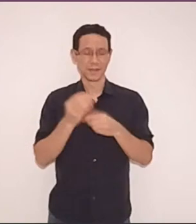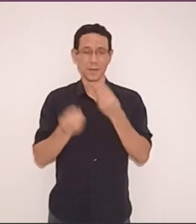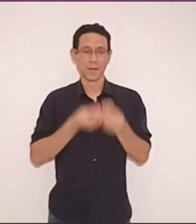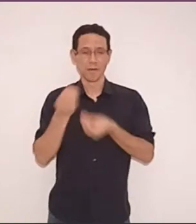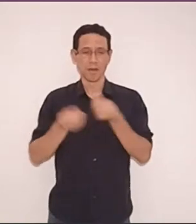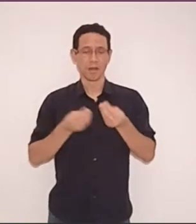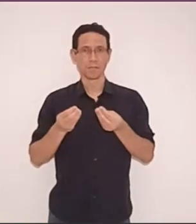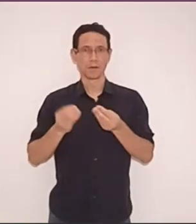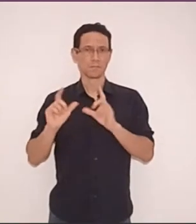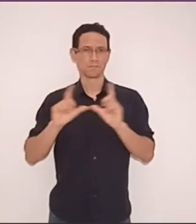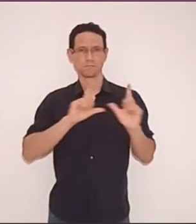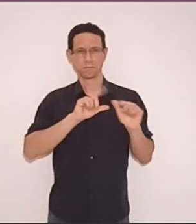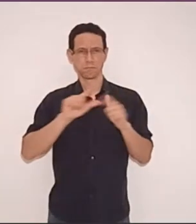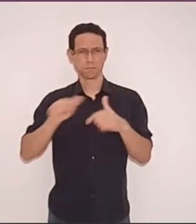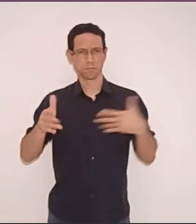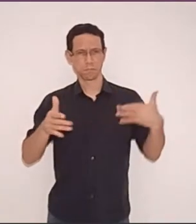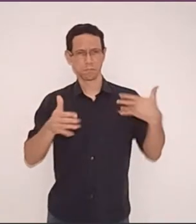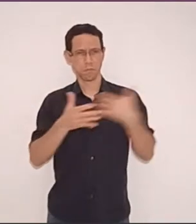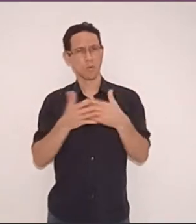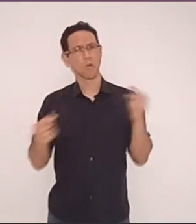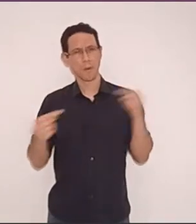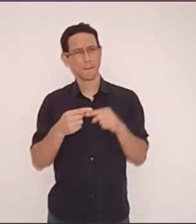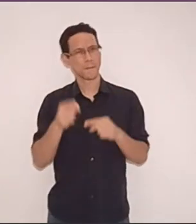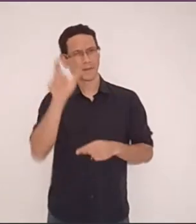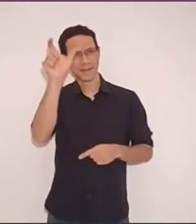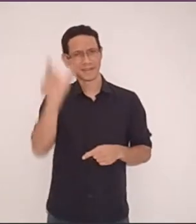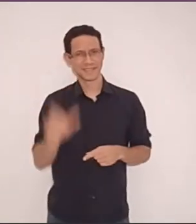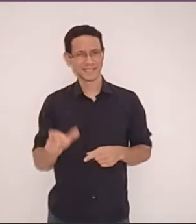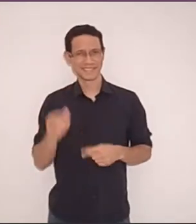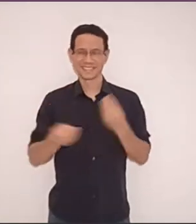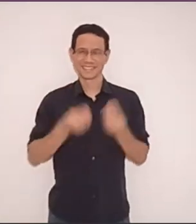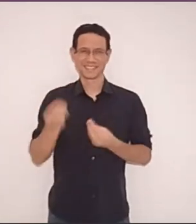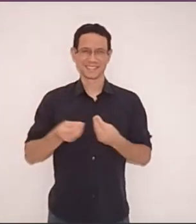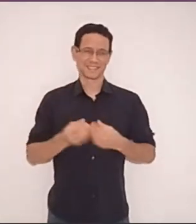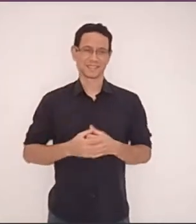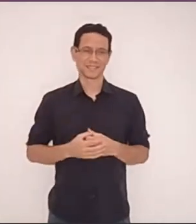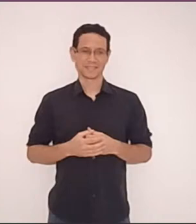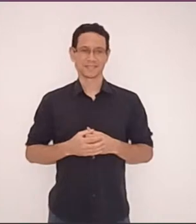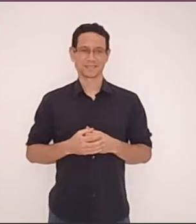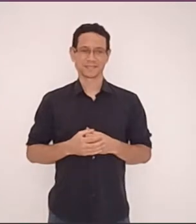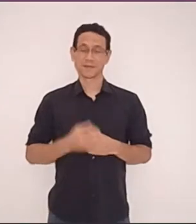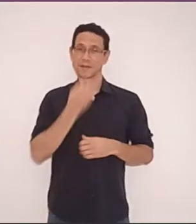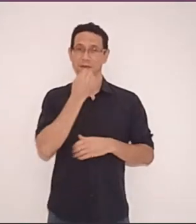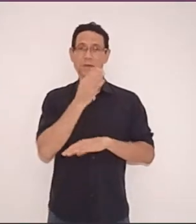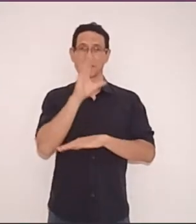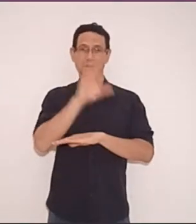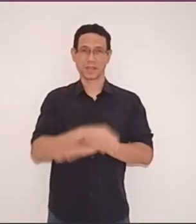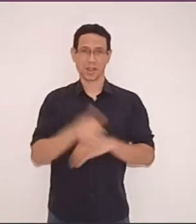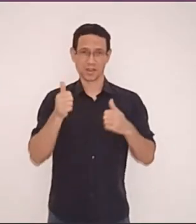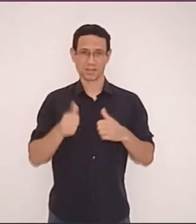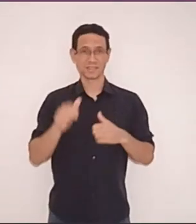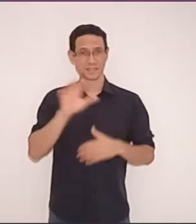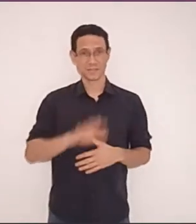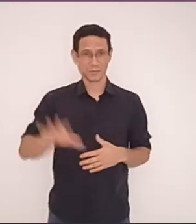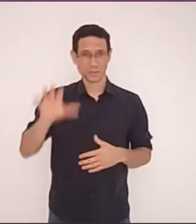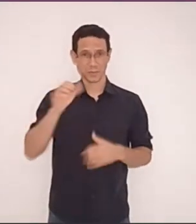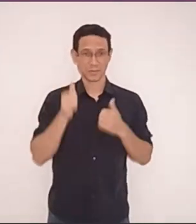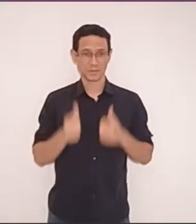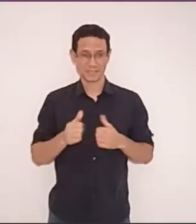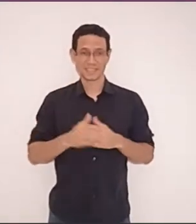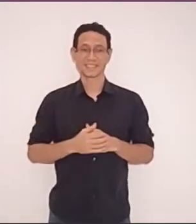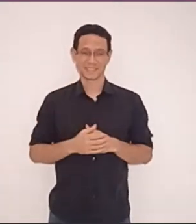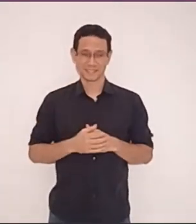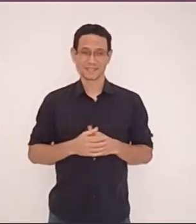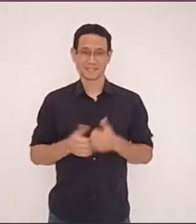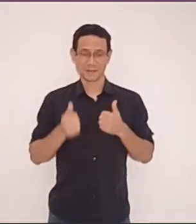trajetória sustenta o seu discurso uau Bom primeiramente boa tarde a todas todos